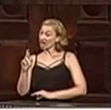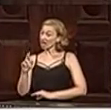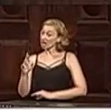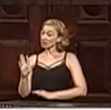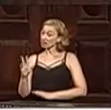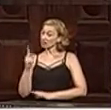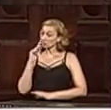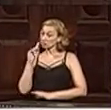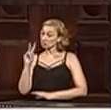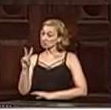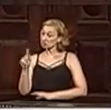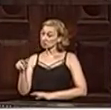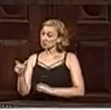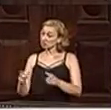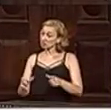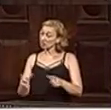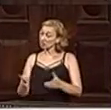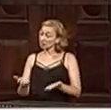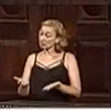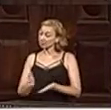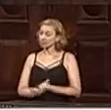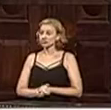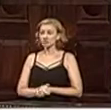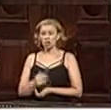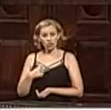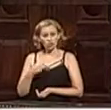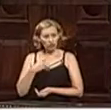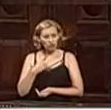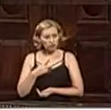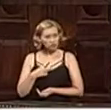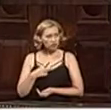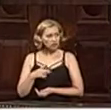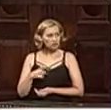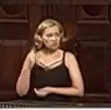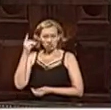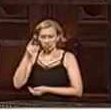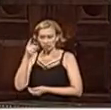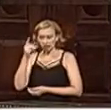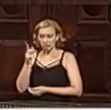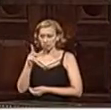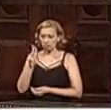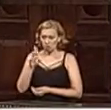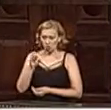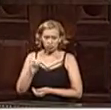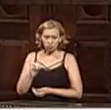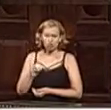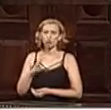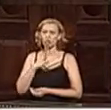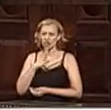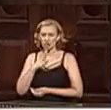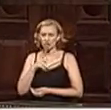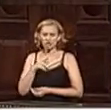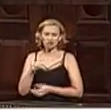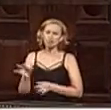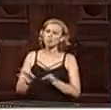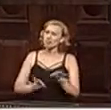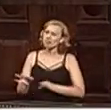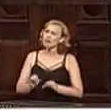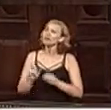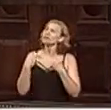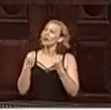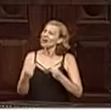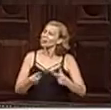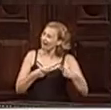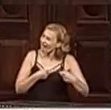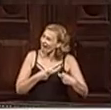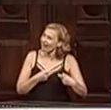vesse o deputado Paulo Ramos, que eu vou ceder a palavra, o deputado Paulo Ramos, que conhece muito bem isso, preparados para a guerra.